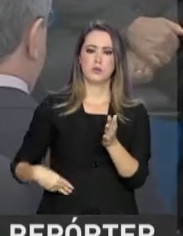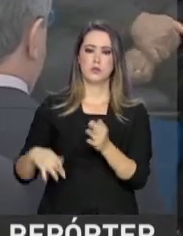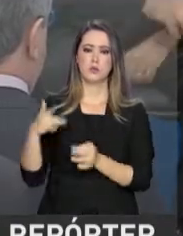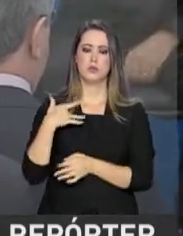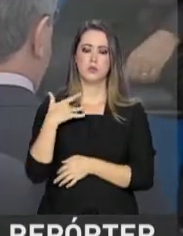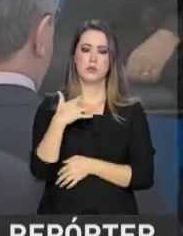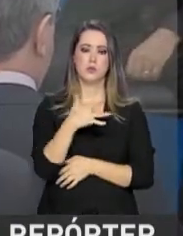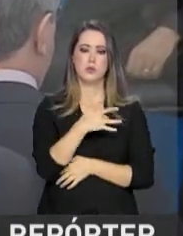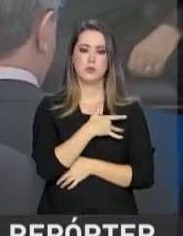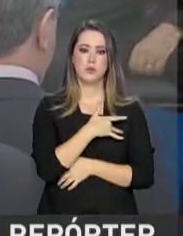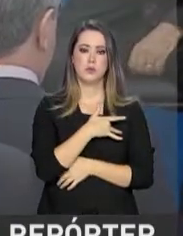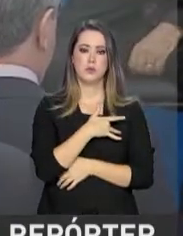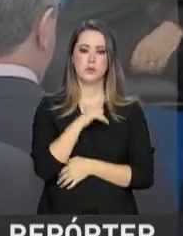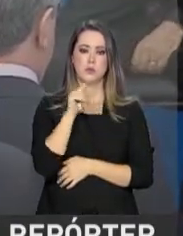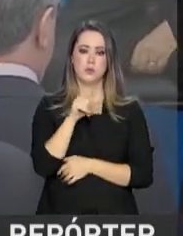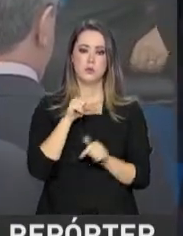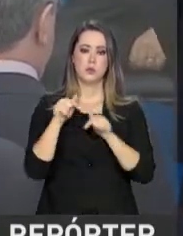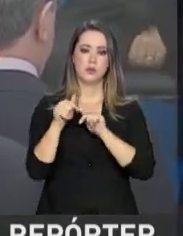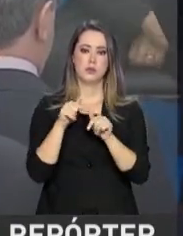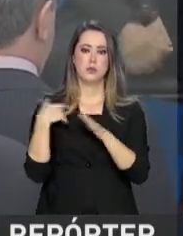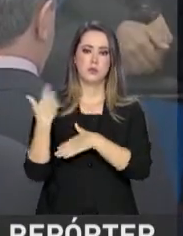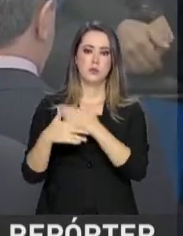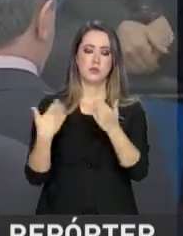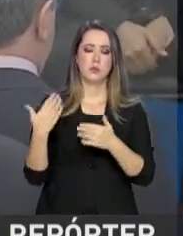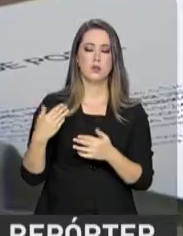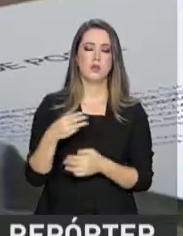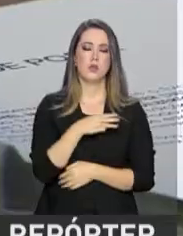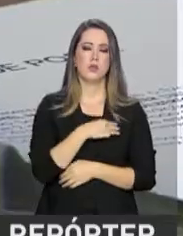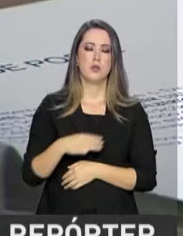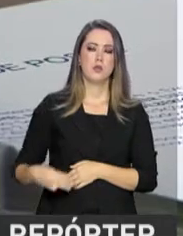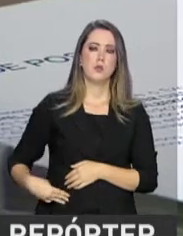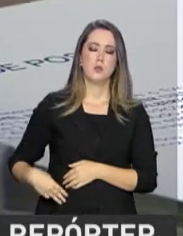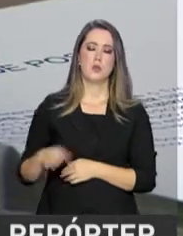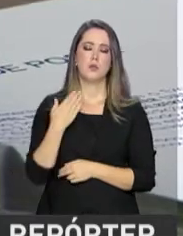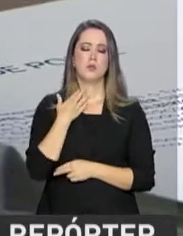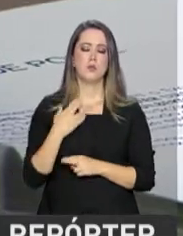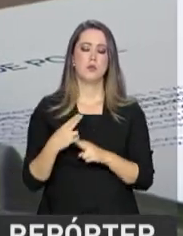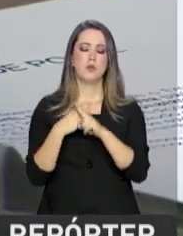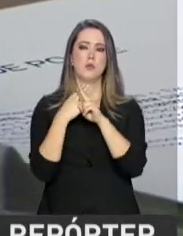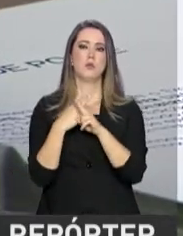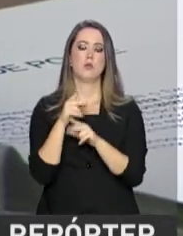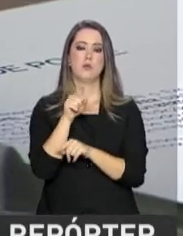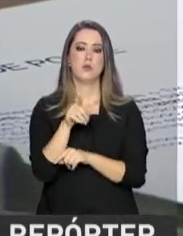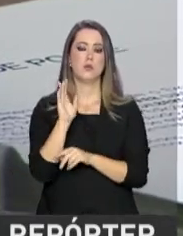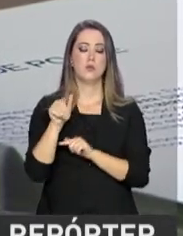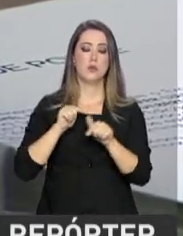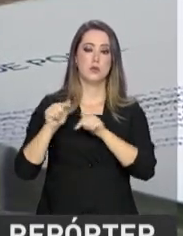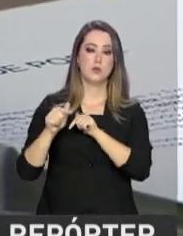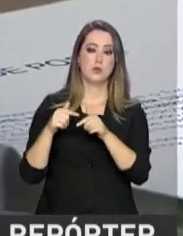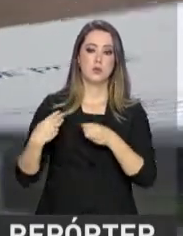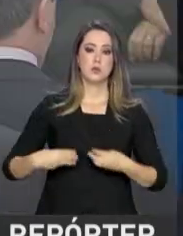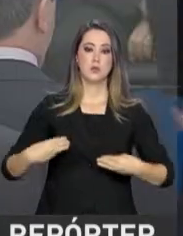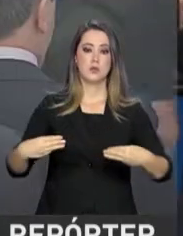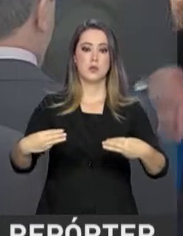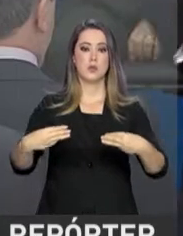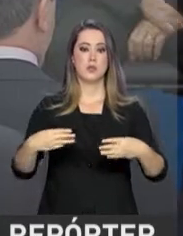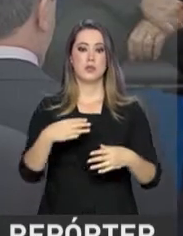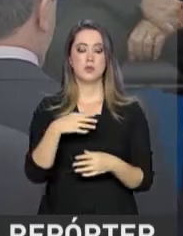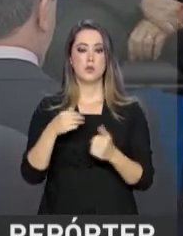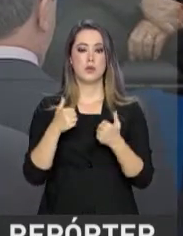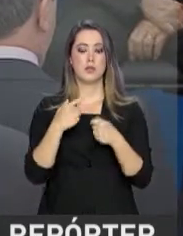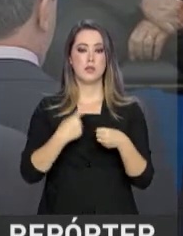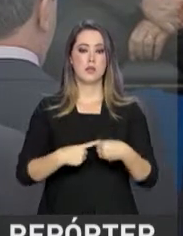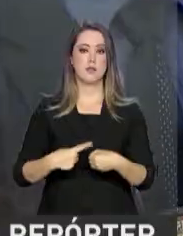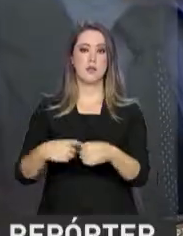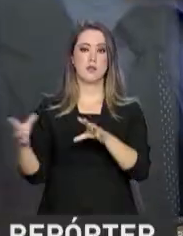Barros. Funcionário de carreira da Caixa há 37 anos, Gilberto Ock já atuou como ministro das Cidades e da